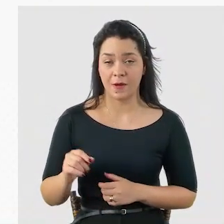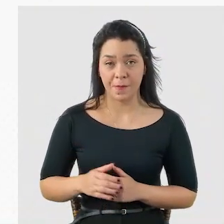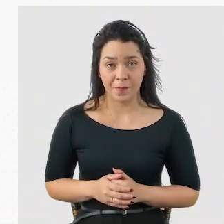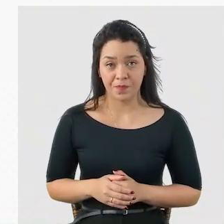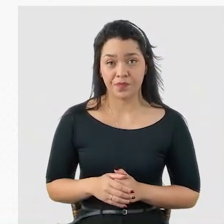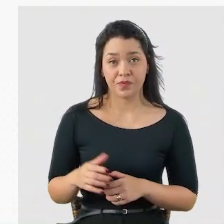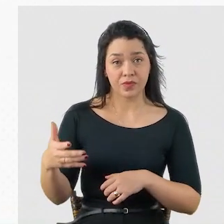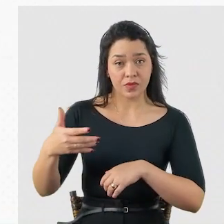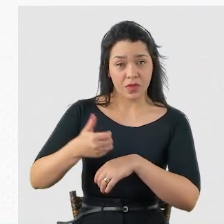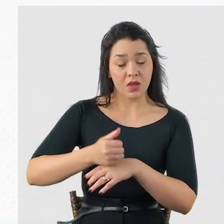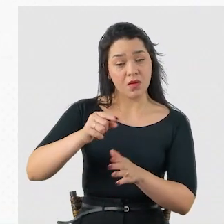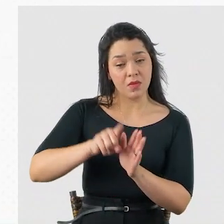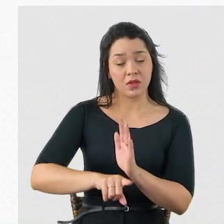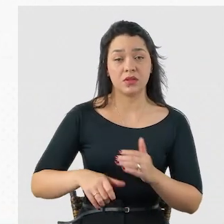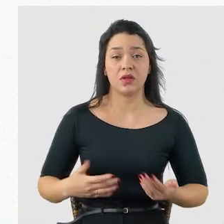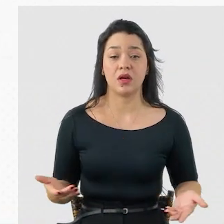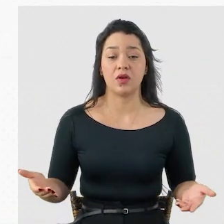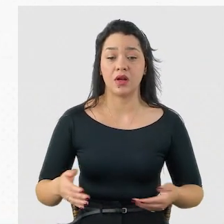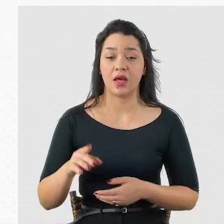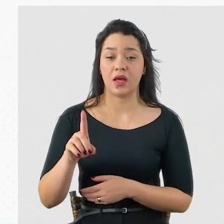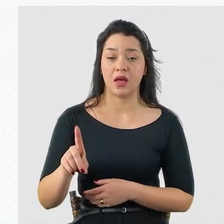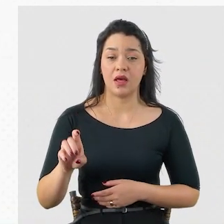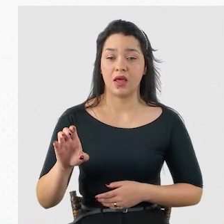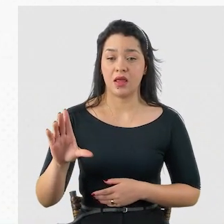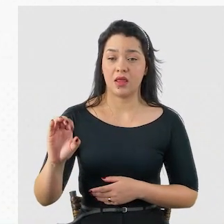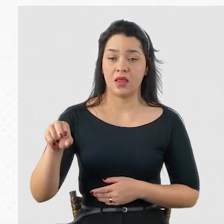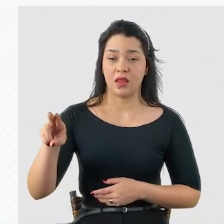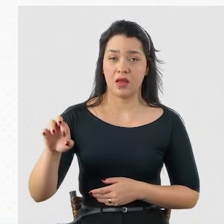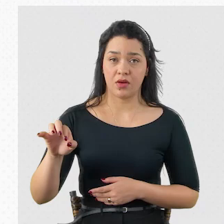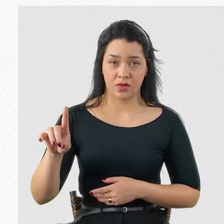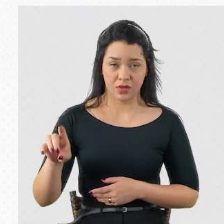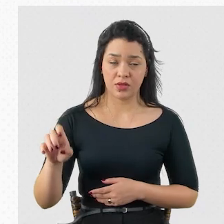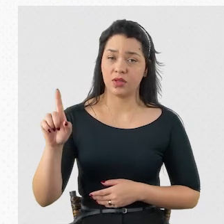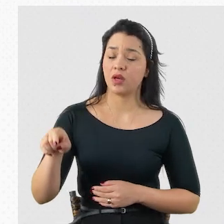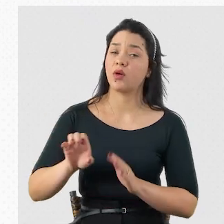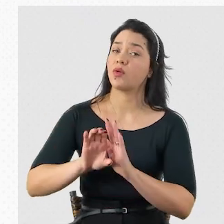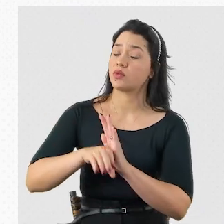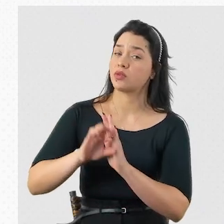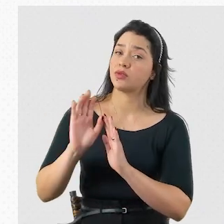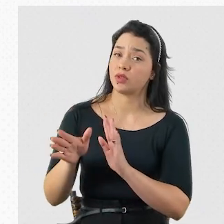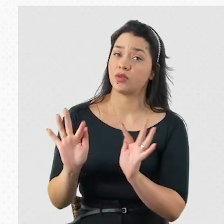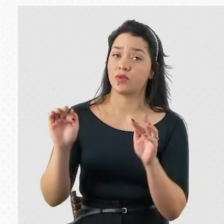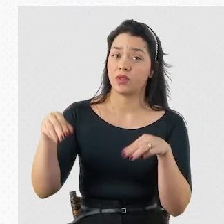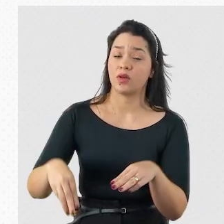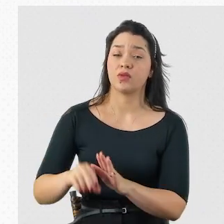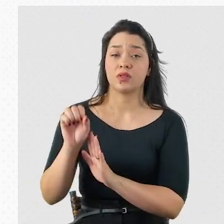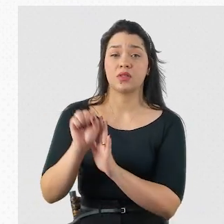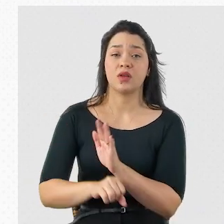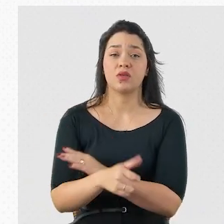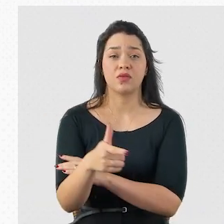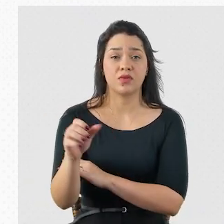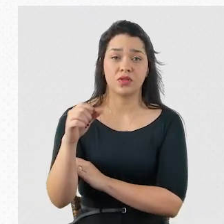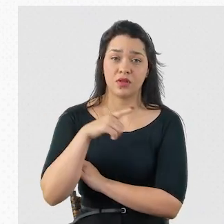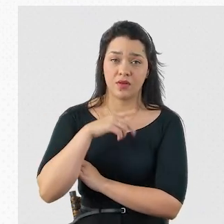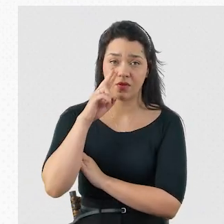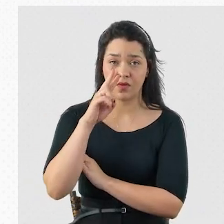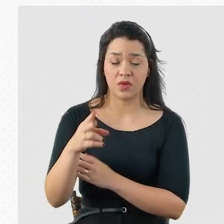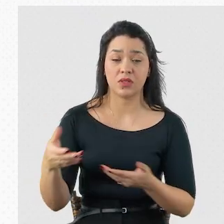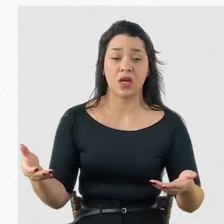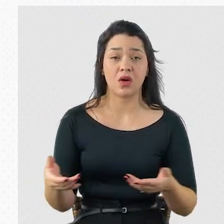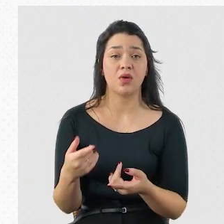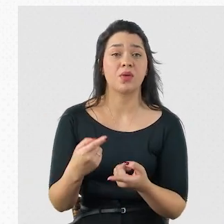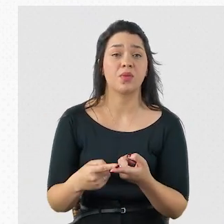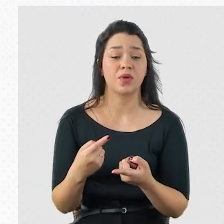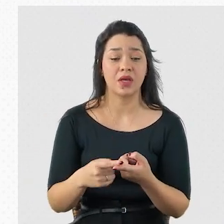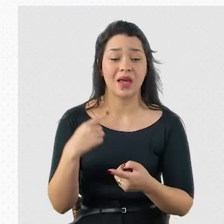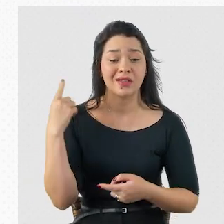colonial. Aí entra a decolonialidade, né, que é um conceito já no final do século XX que ganhou muita força agora. Por quê?